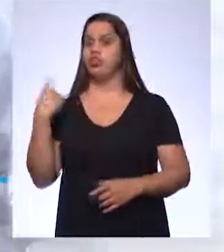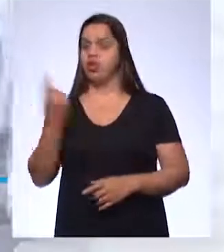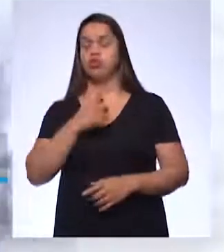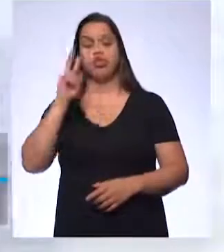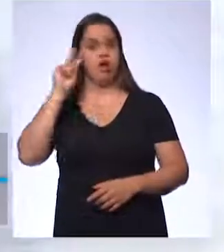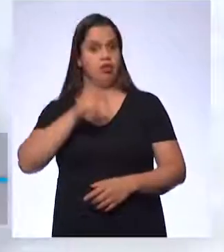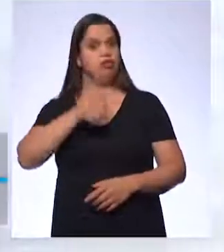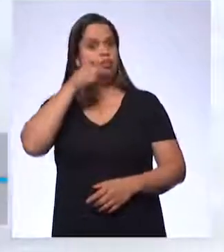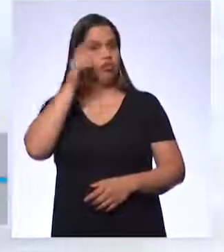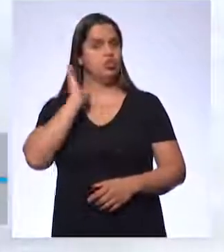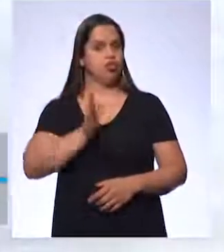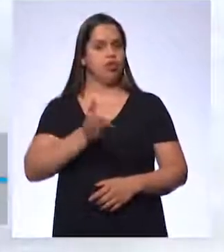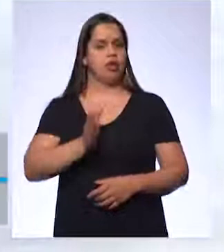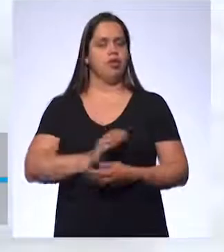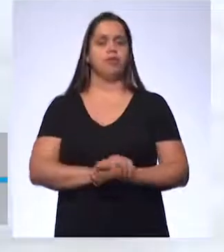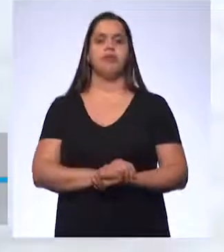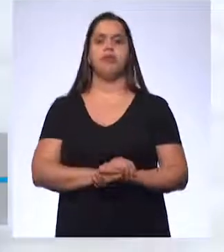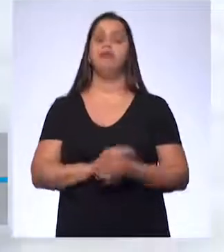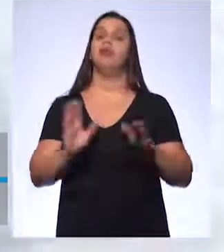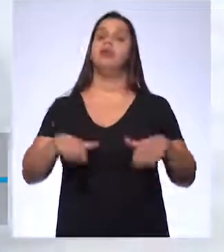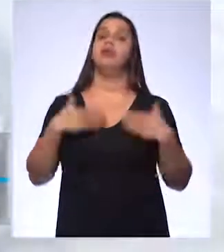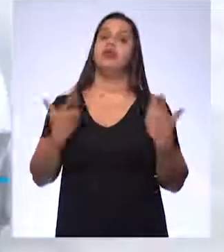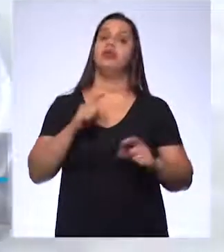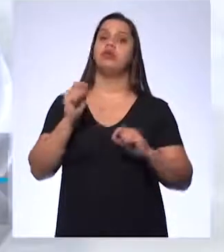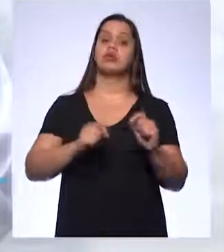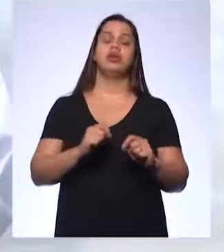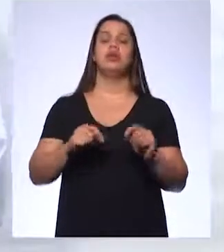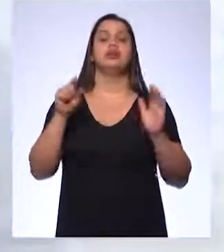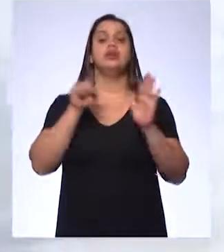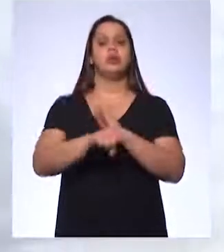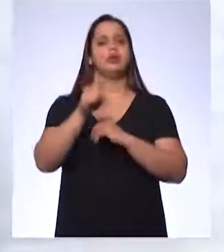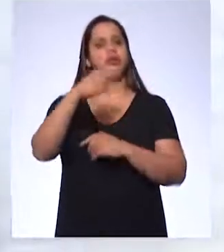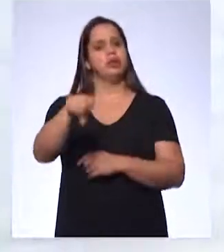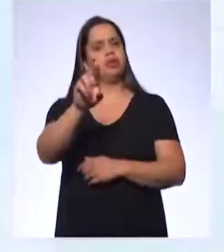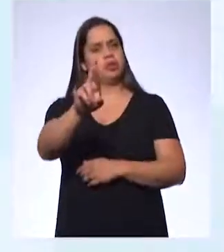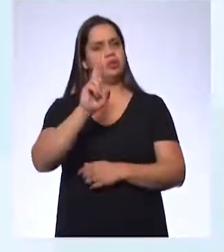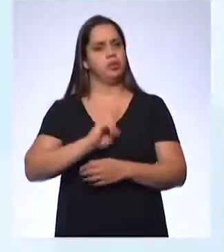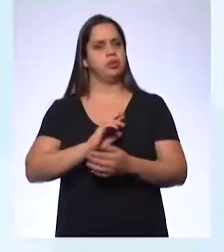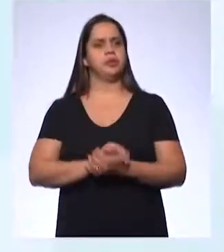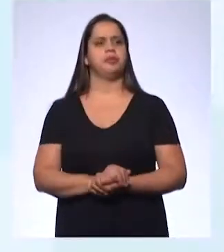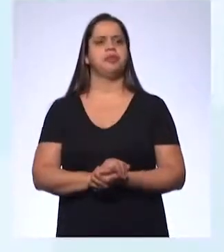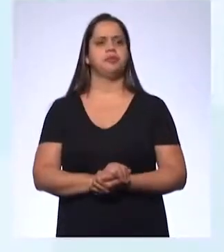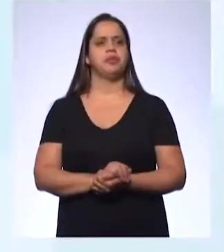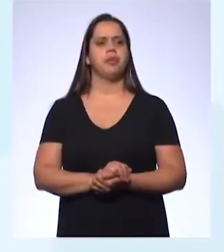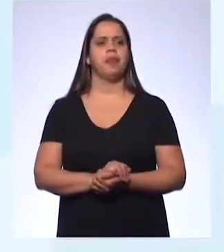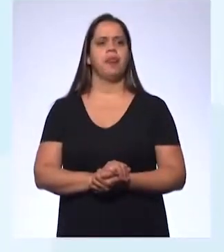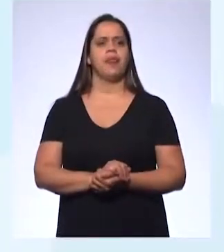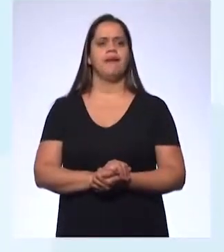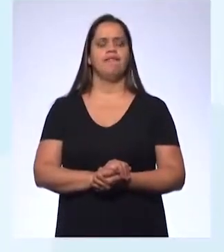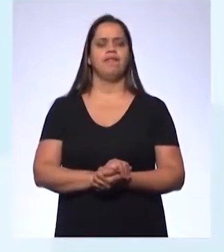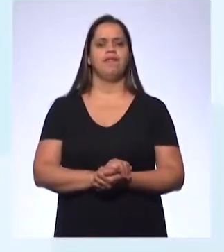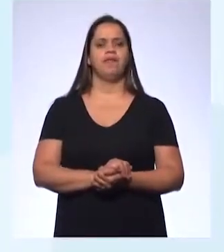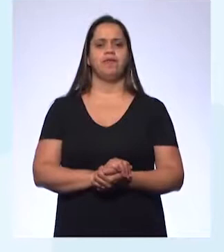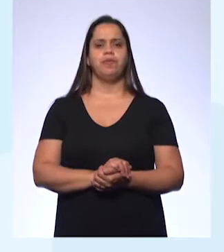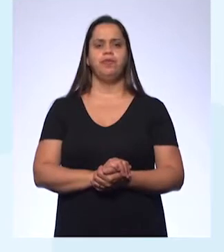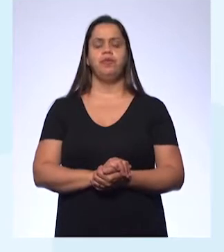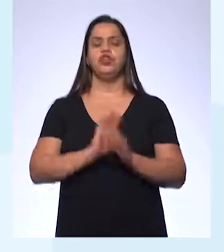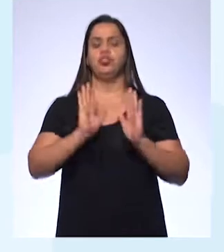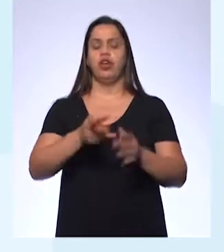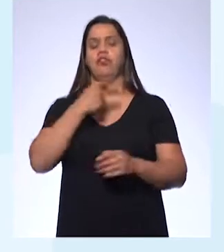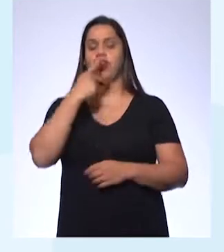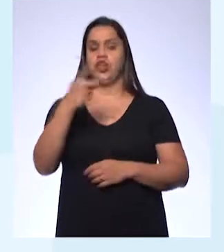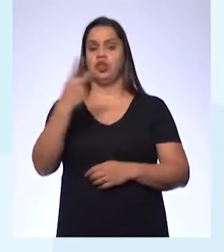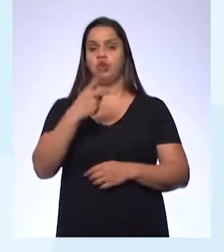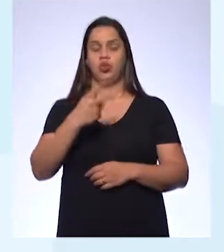bom? Bom, e aí agora vamos para a perguntinha. Né? Hora do chat aí. Falei de 2 doenças causadas